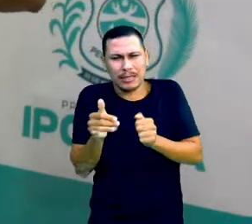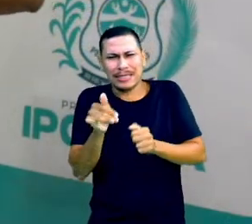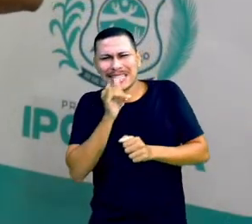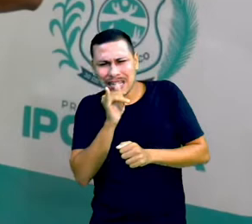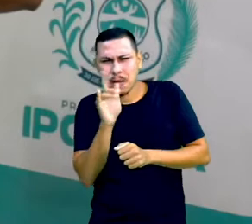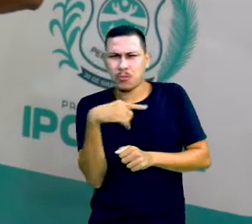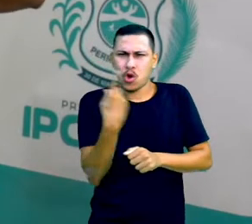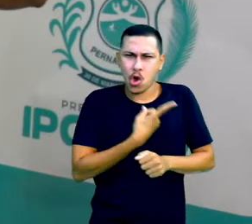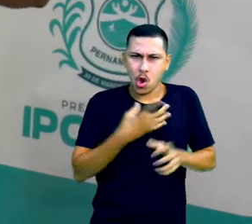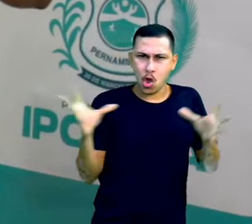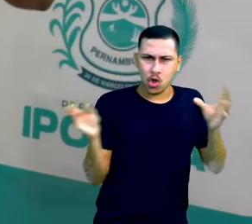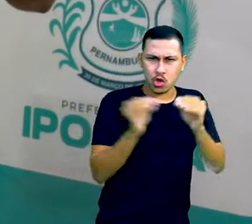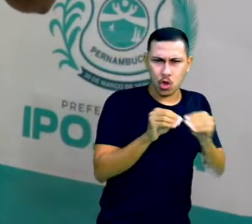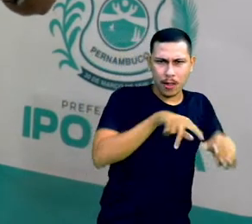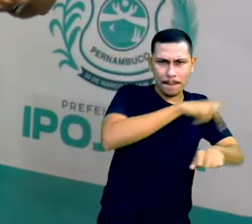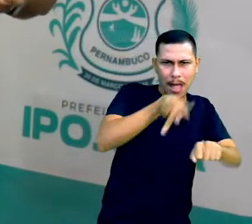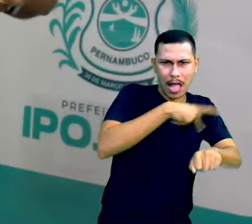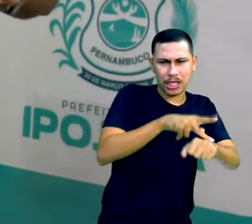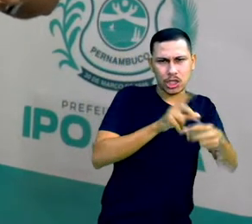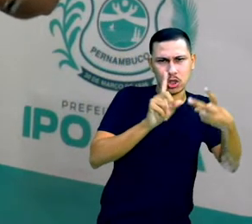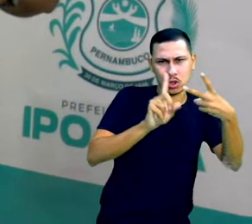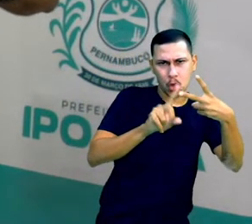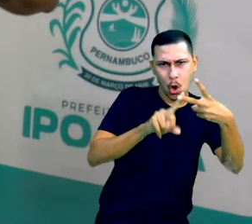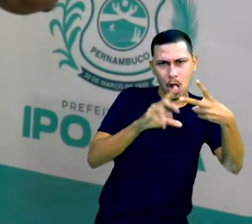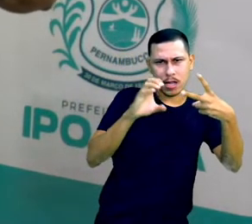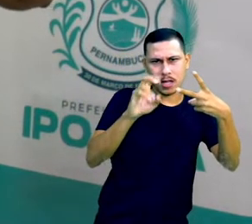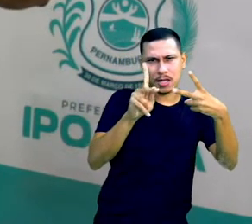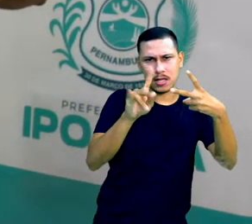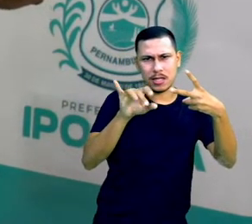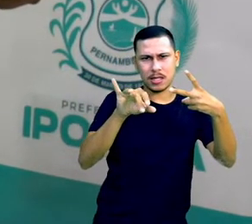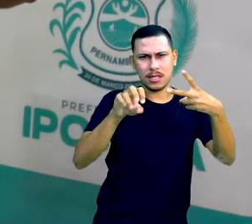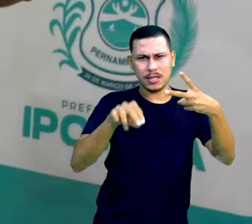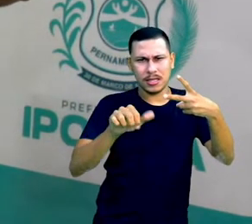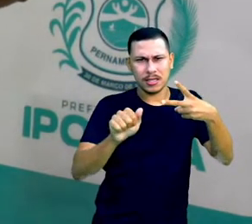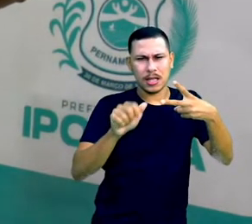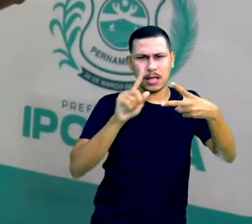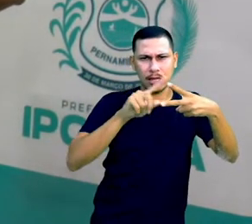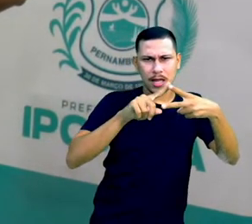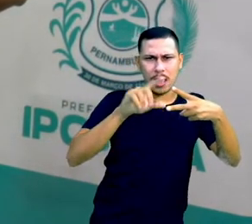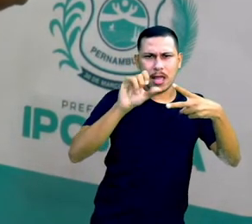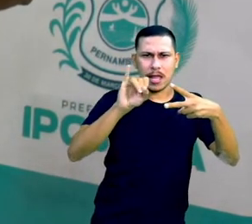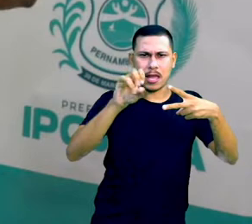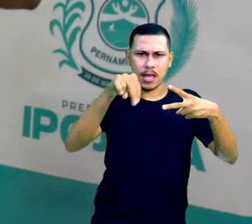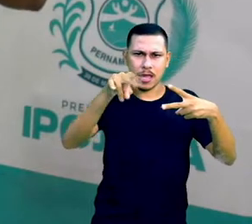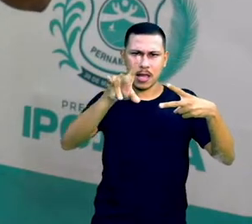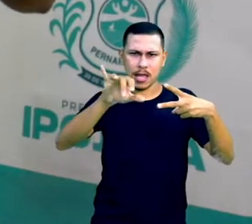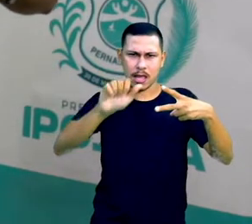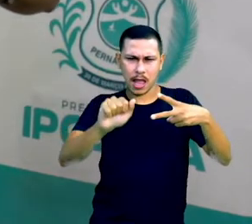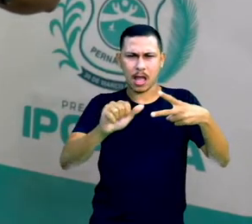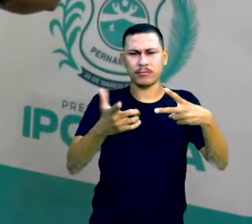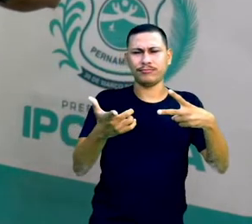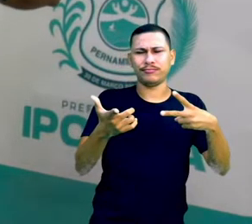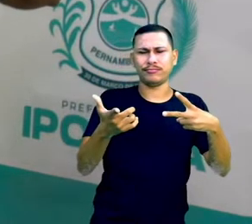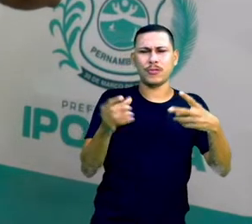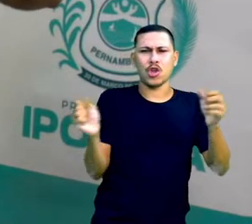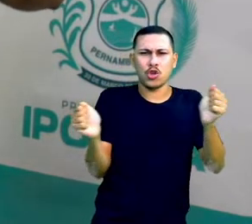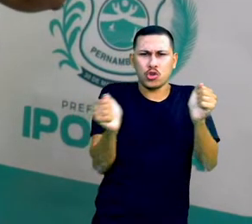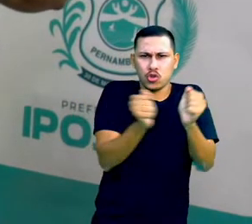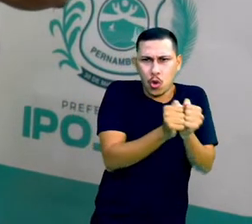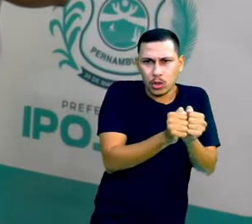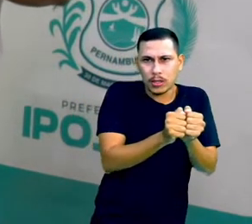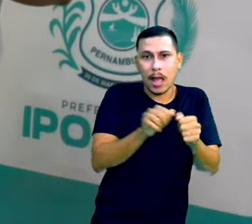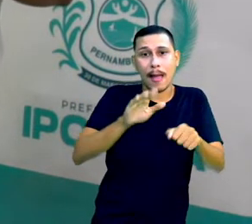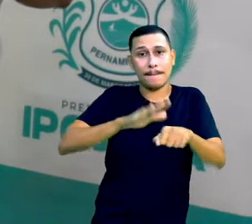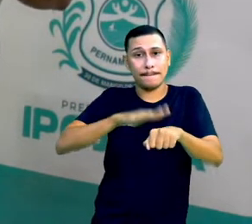juntar a China e a Índia e mais outros dois países como Indonésia,